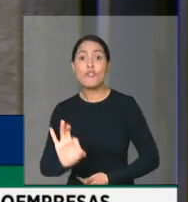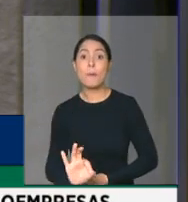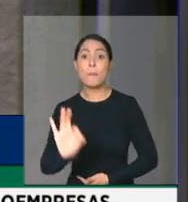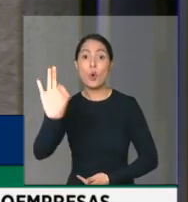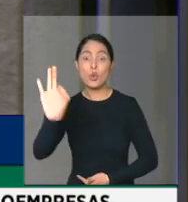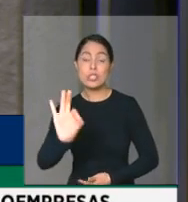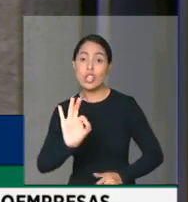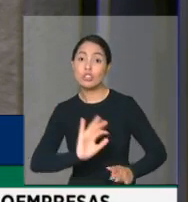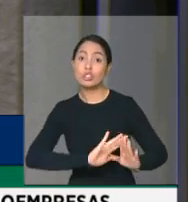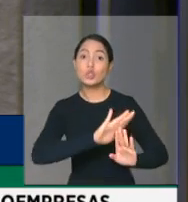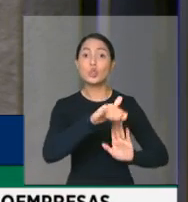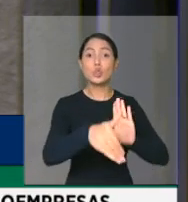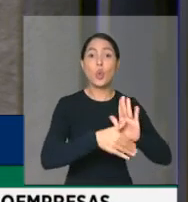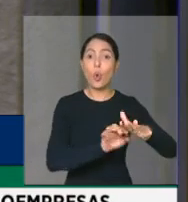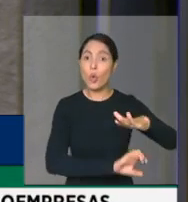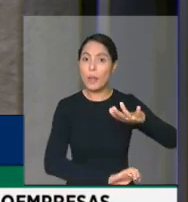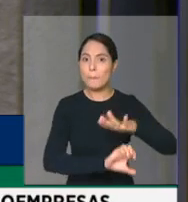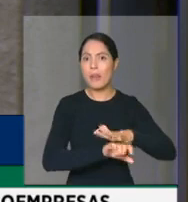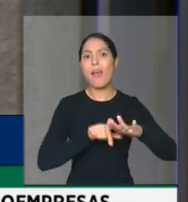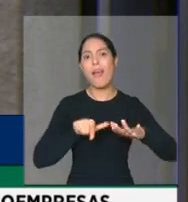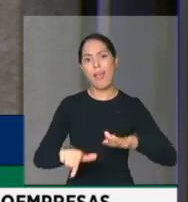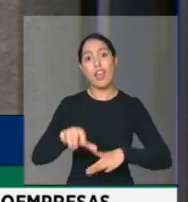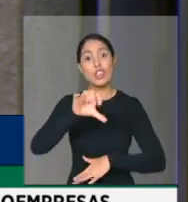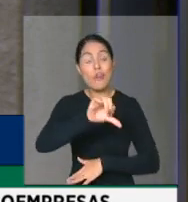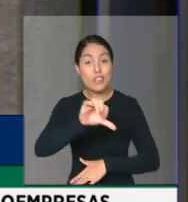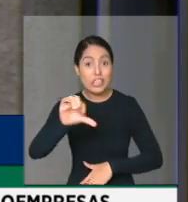99% do total de empresas do país.